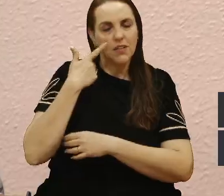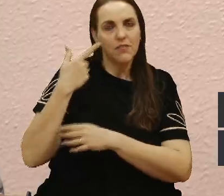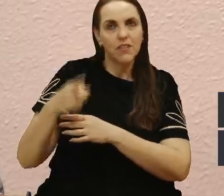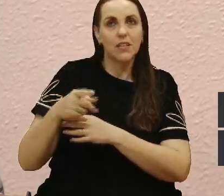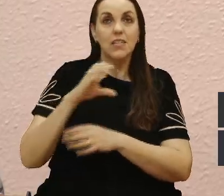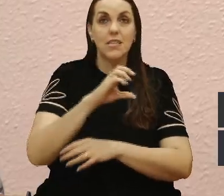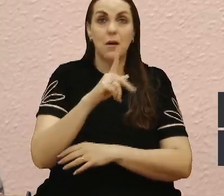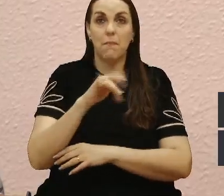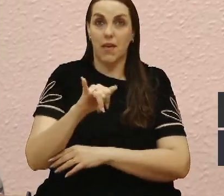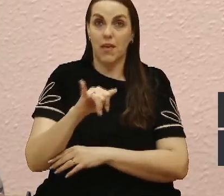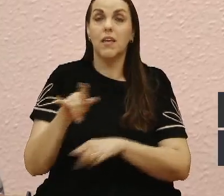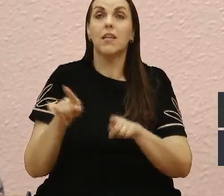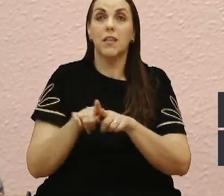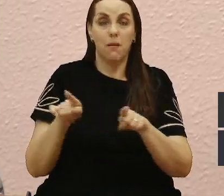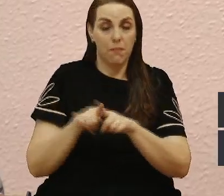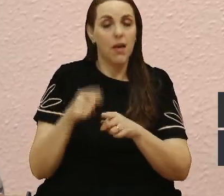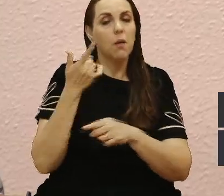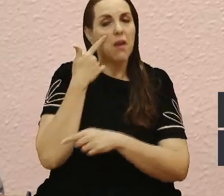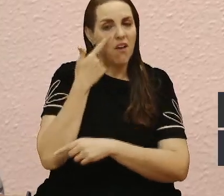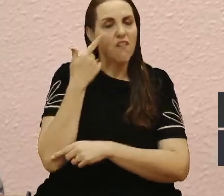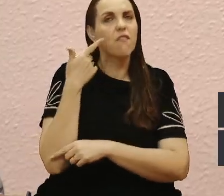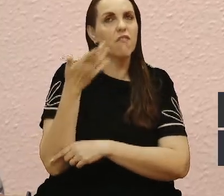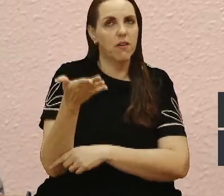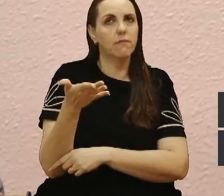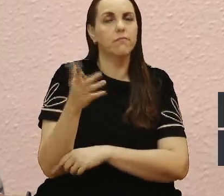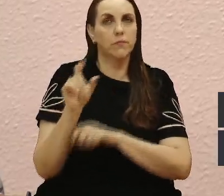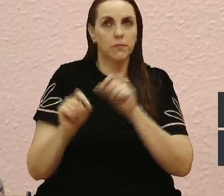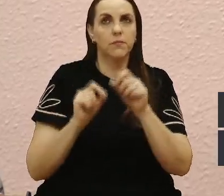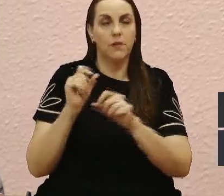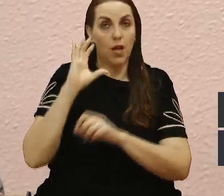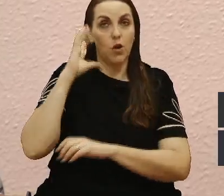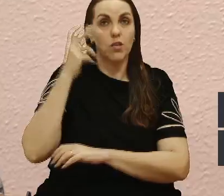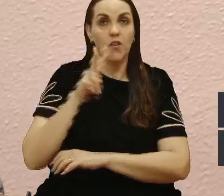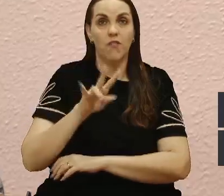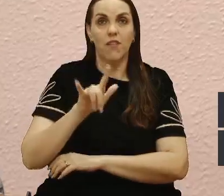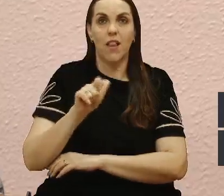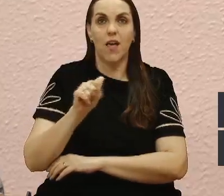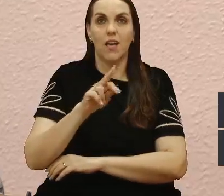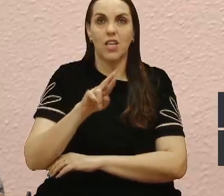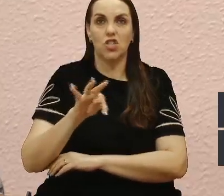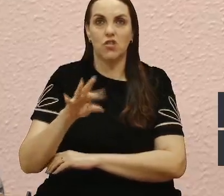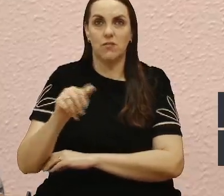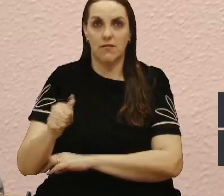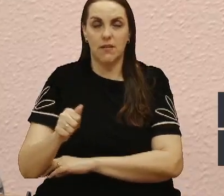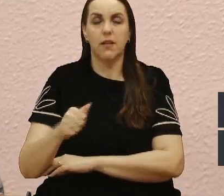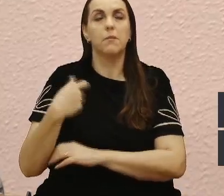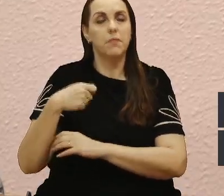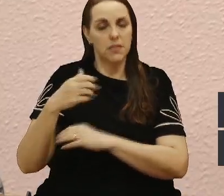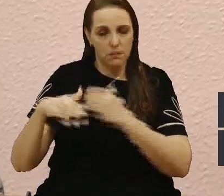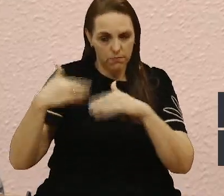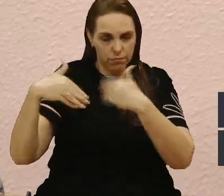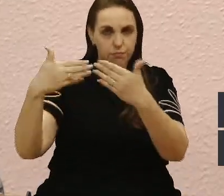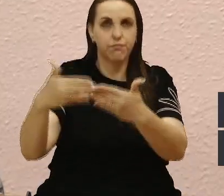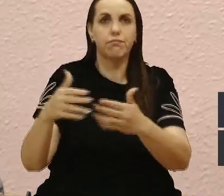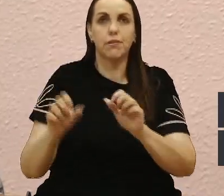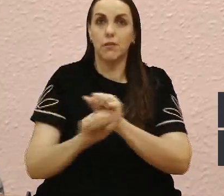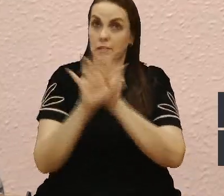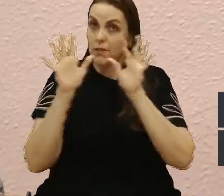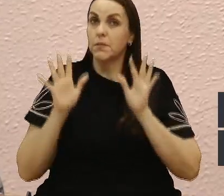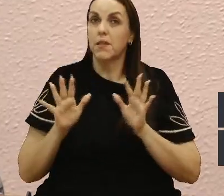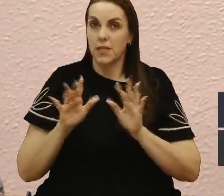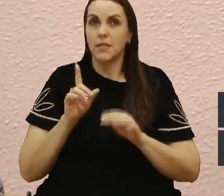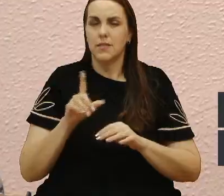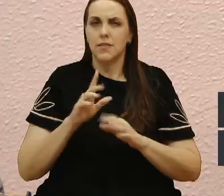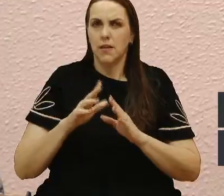CPI do Cascalho para verificar a questão lá da Vila Cristina. Temos que andar para frente com transparência. Então, logo, logo, a gente